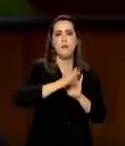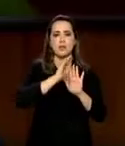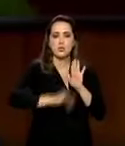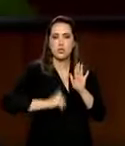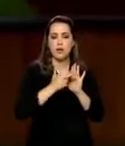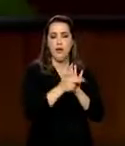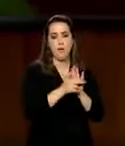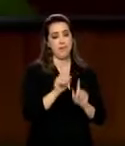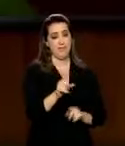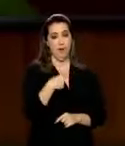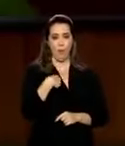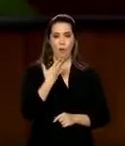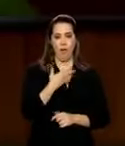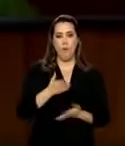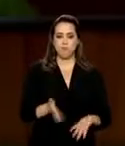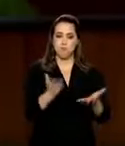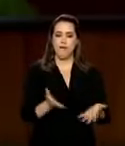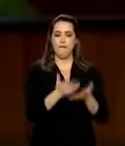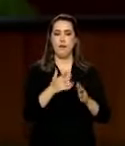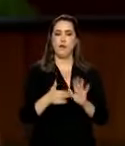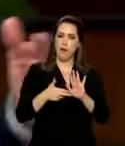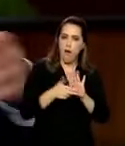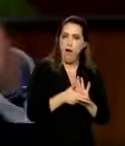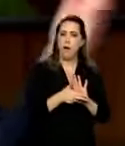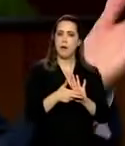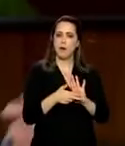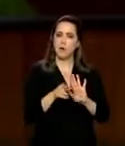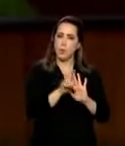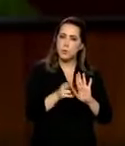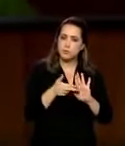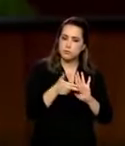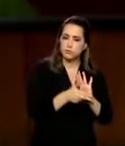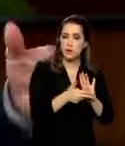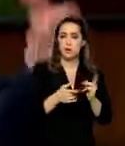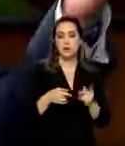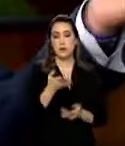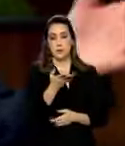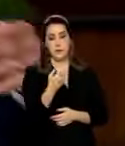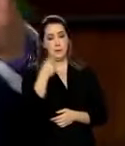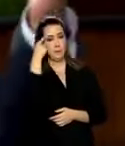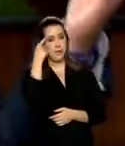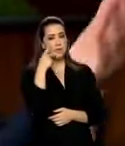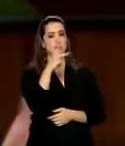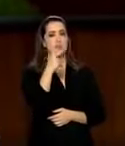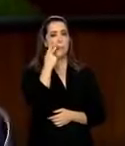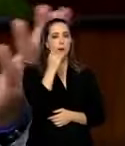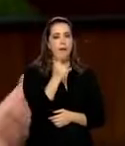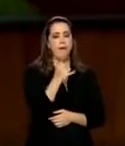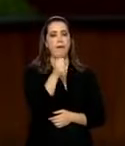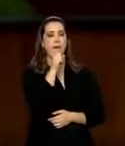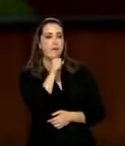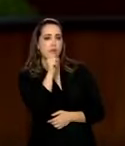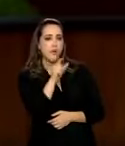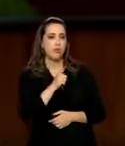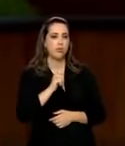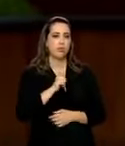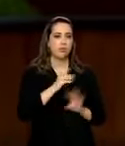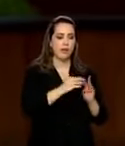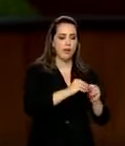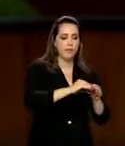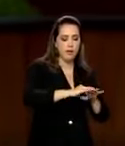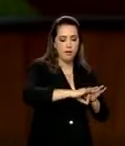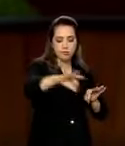não vê mais o MST invadindo terra no Brasil. Imagina você sendo, você, teu pai, teu avô, né, ter uma propriedade grande